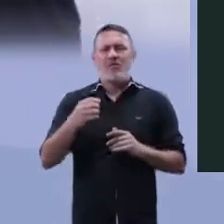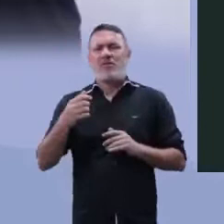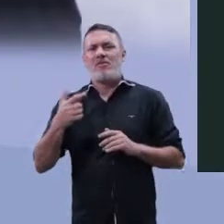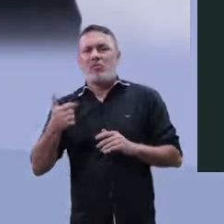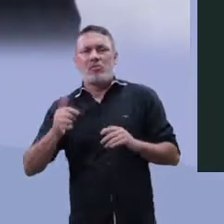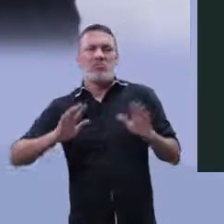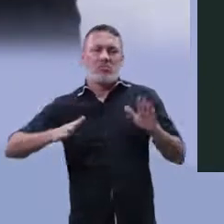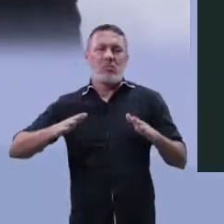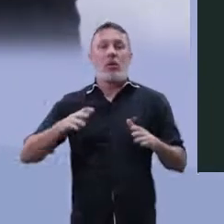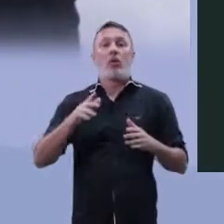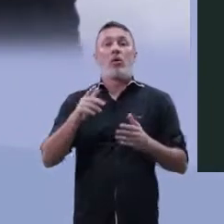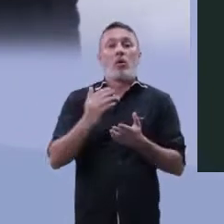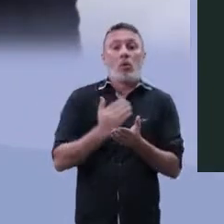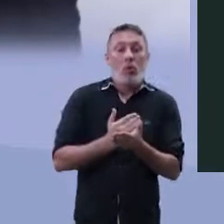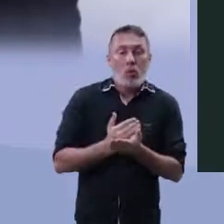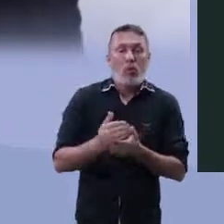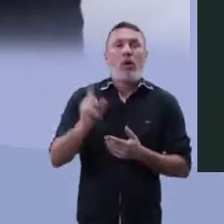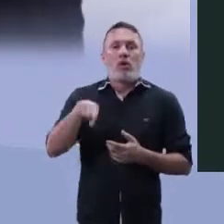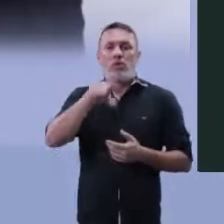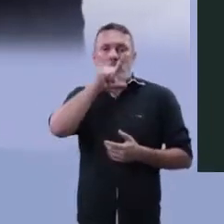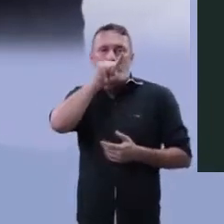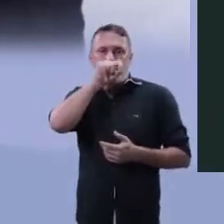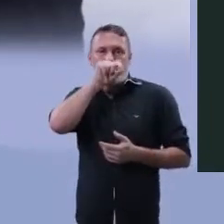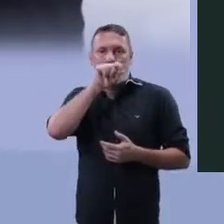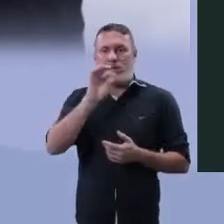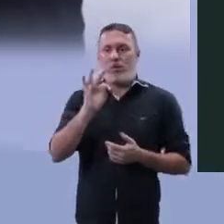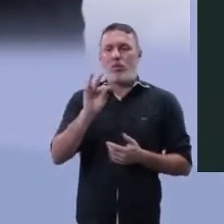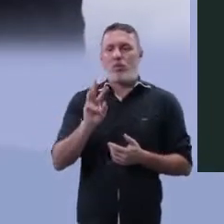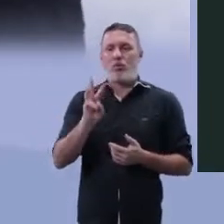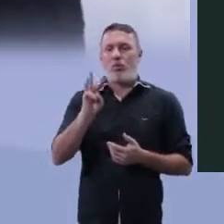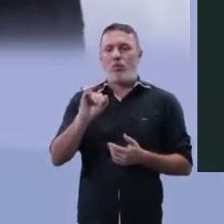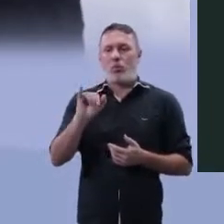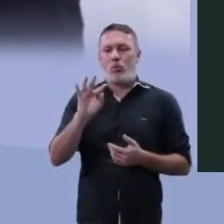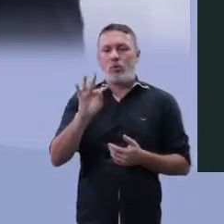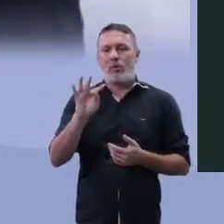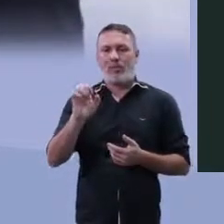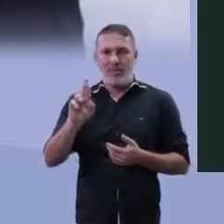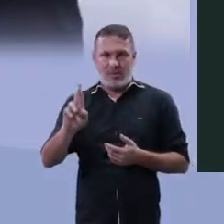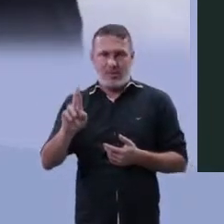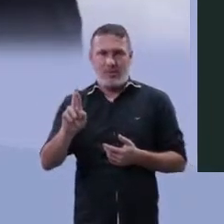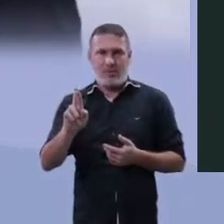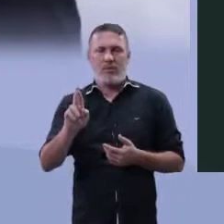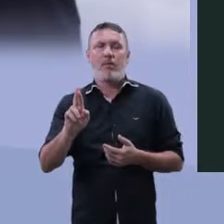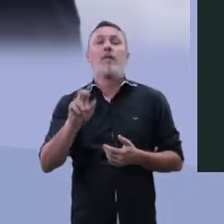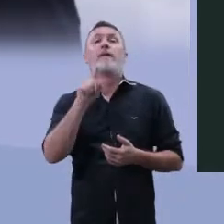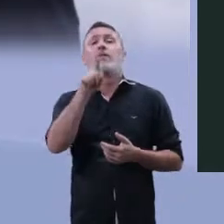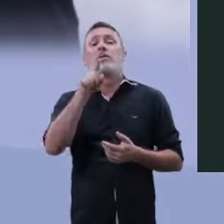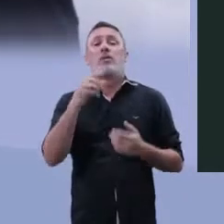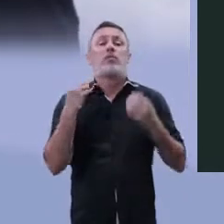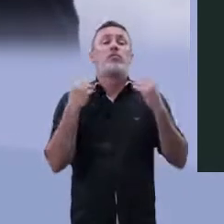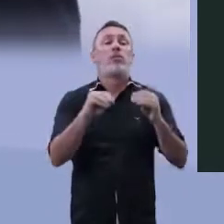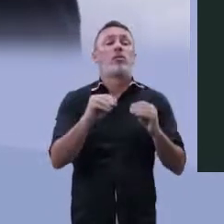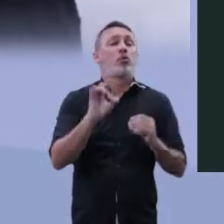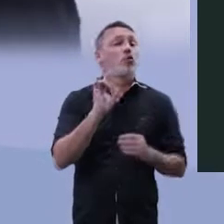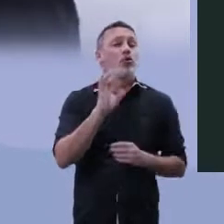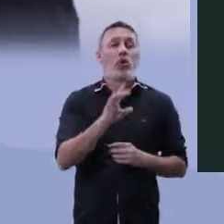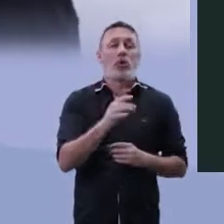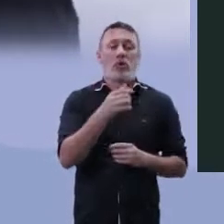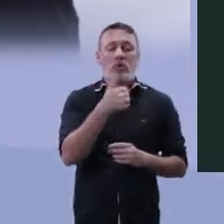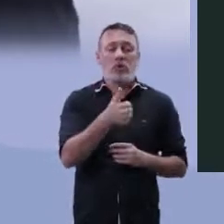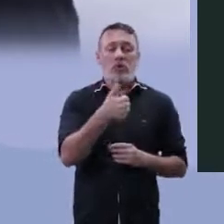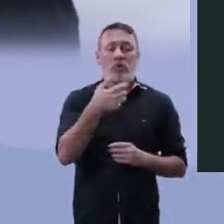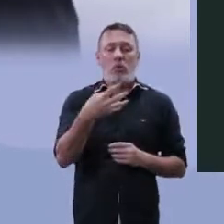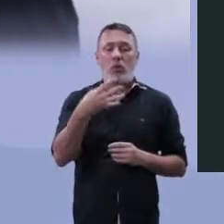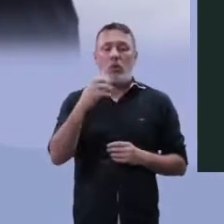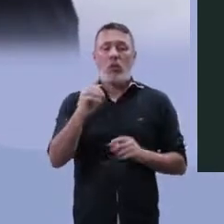daquela passagem, né, da primeira para a segunda década do século XXI, perdão, você tem a introdução do Twitter, uma das redes